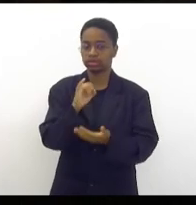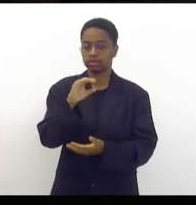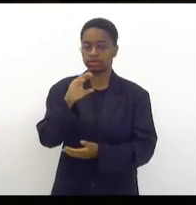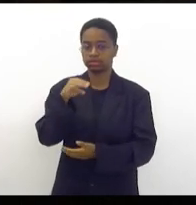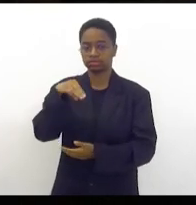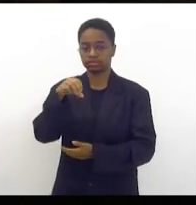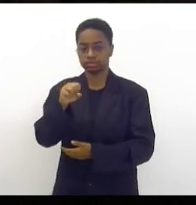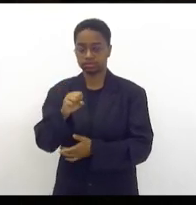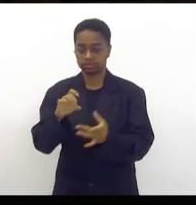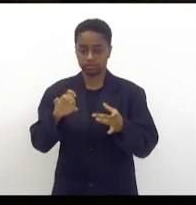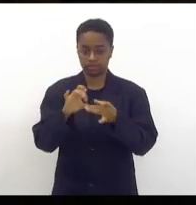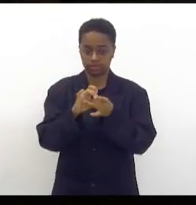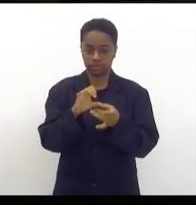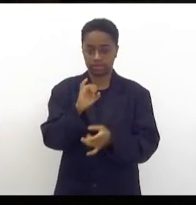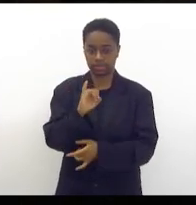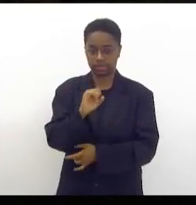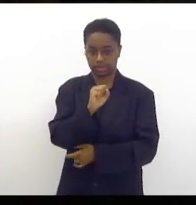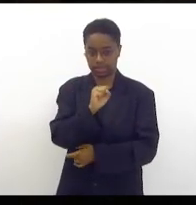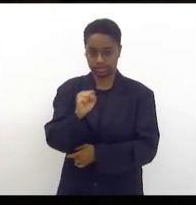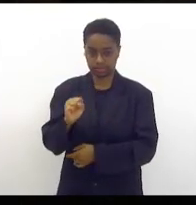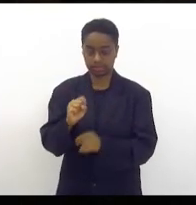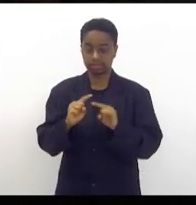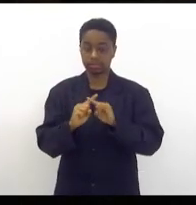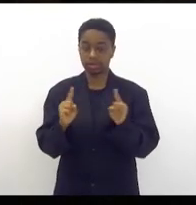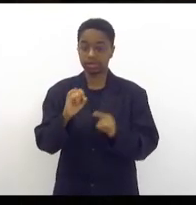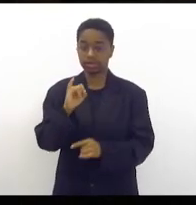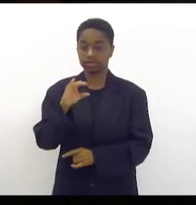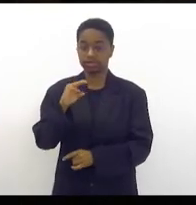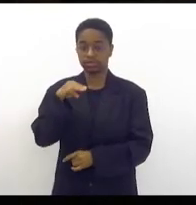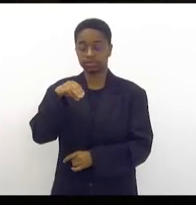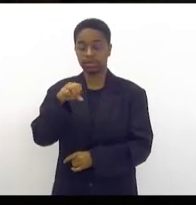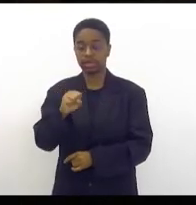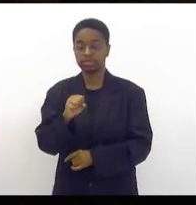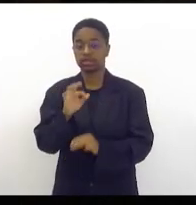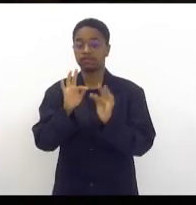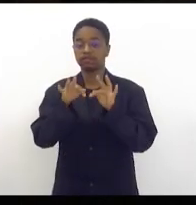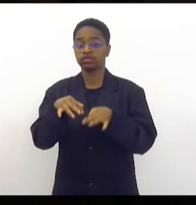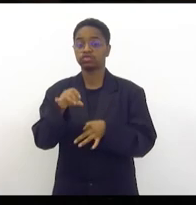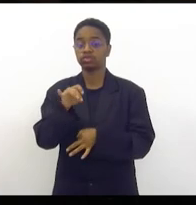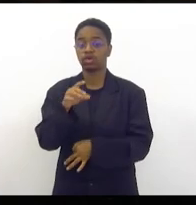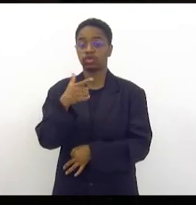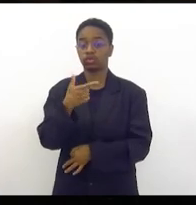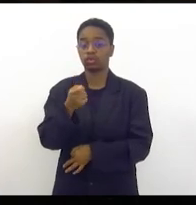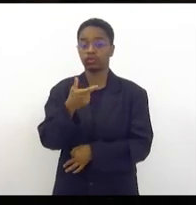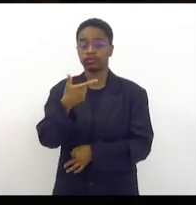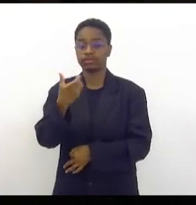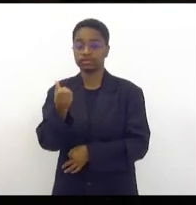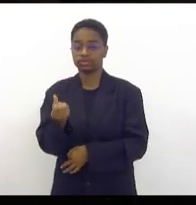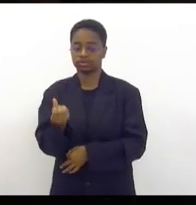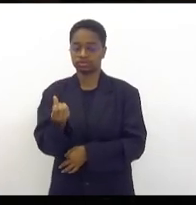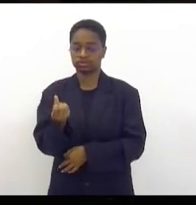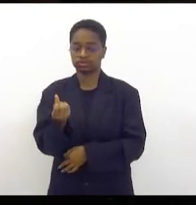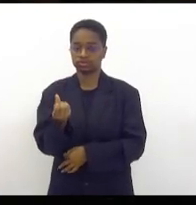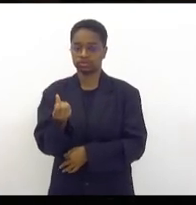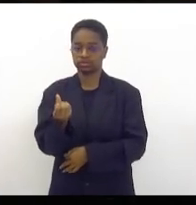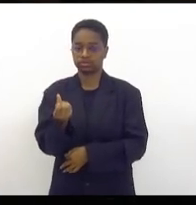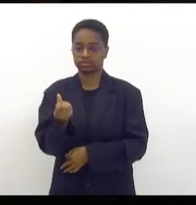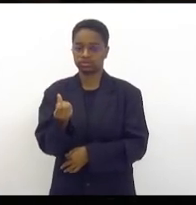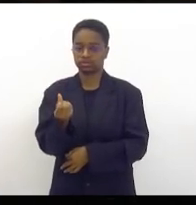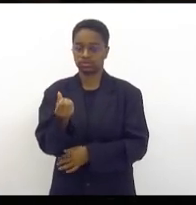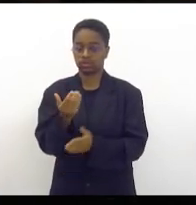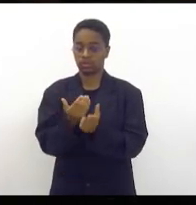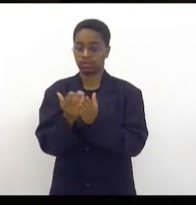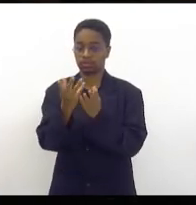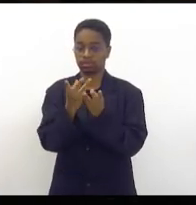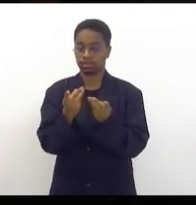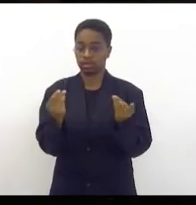fundir com o ISS, mas o ICMS só vai acabar em 2026, começar a acabar, porque